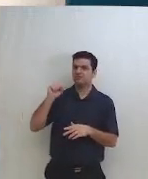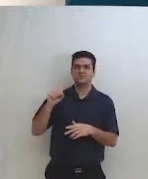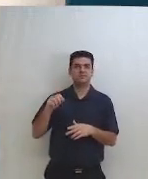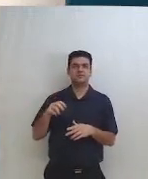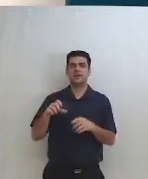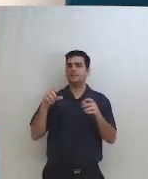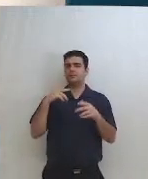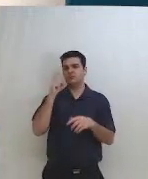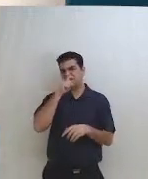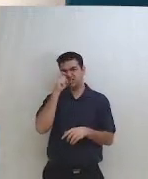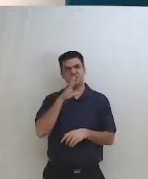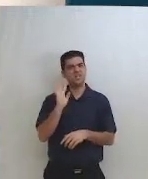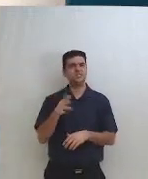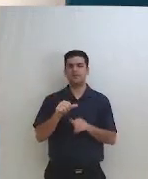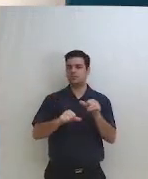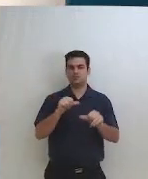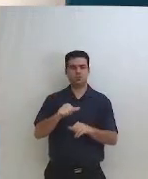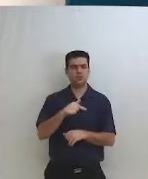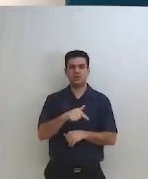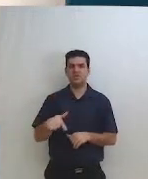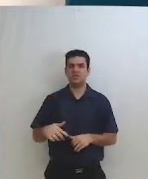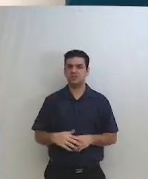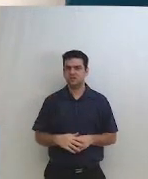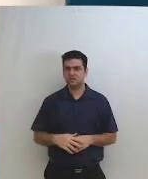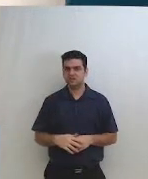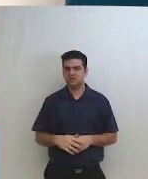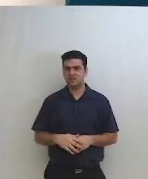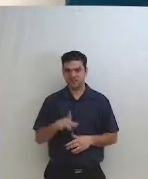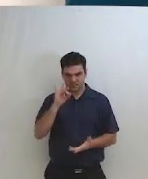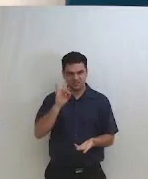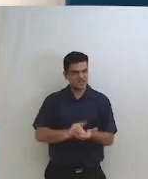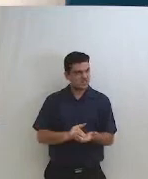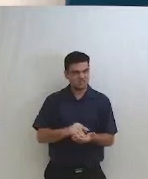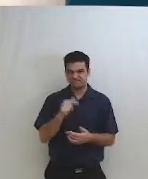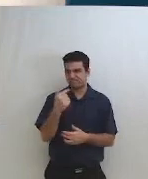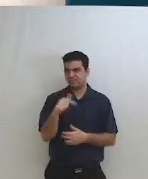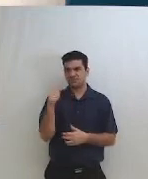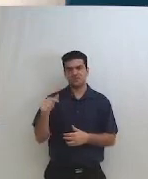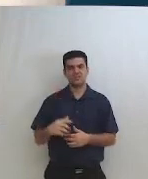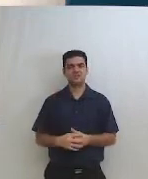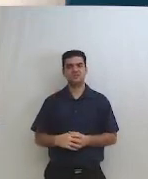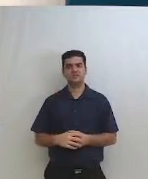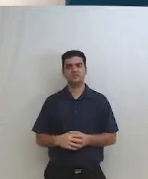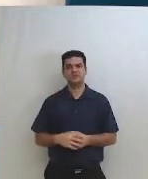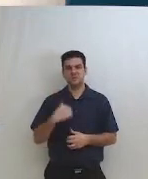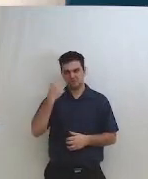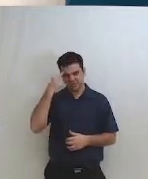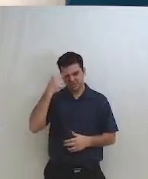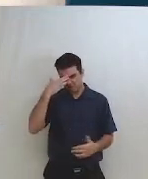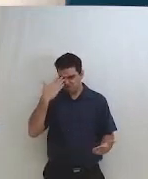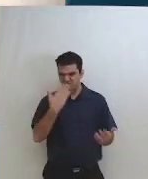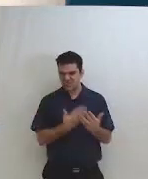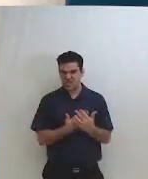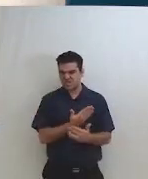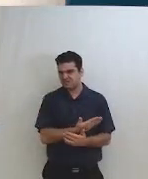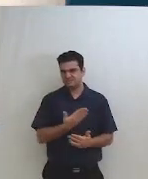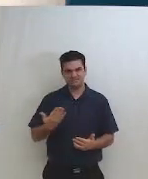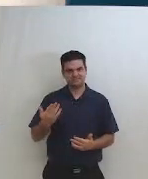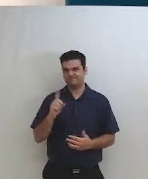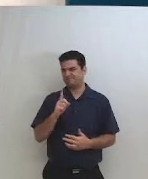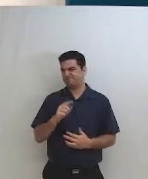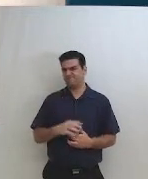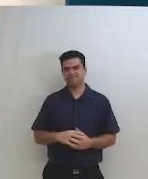completude, da sua autenticidade, da sua confiabilidade, o que acarreta,